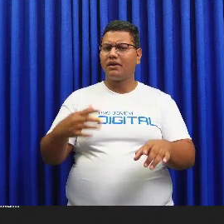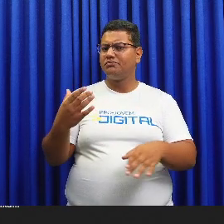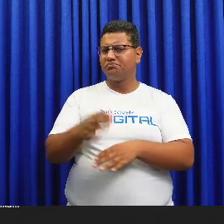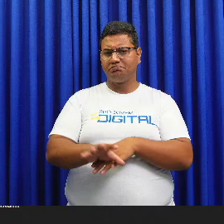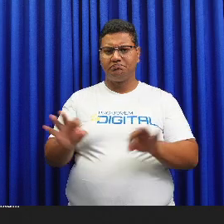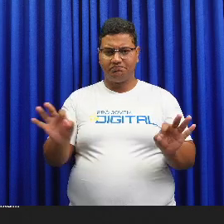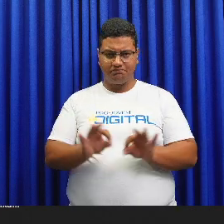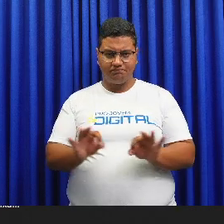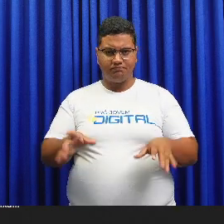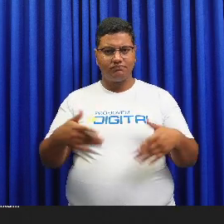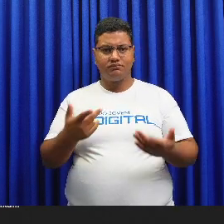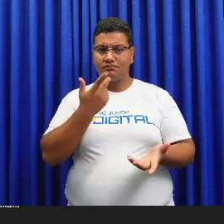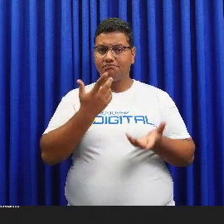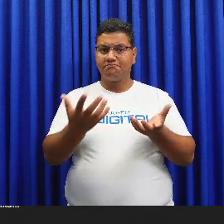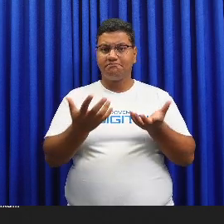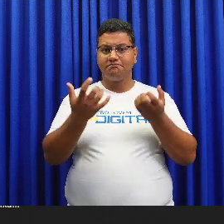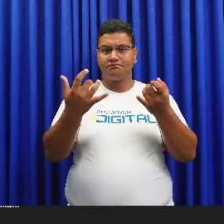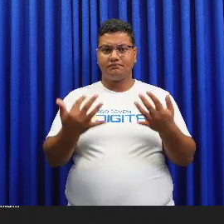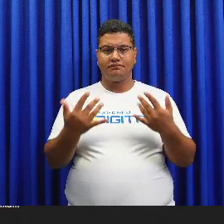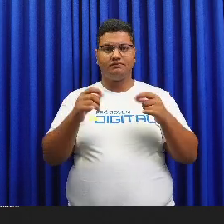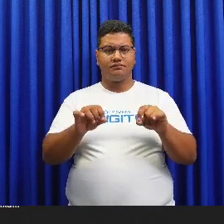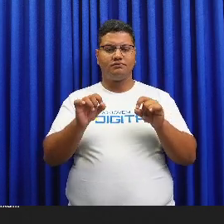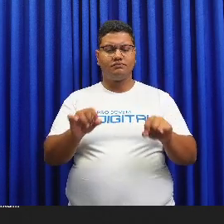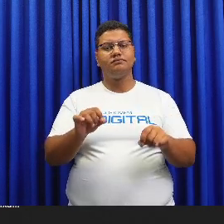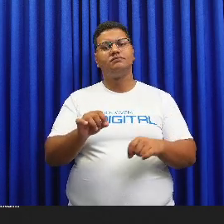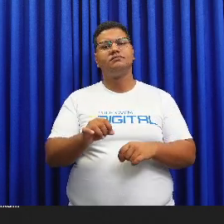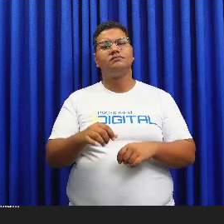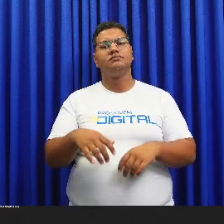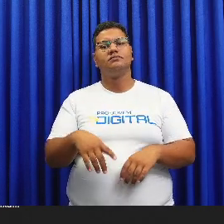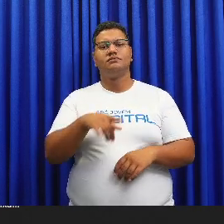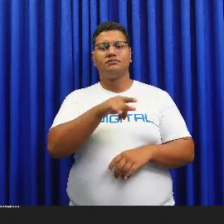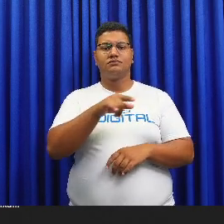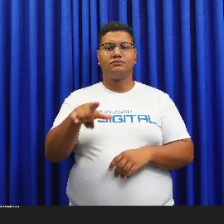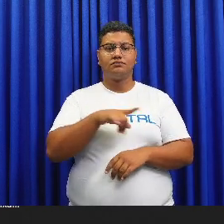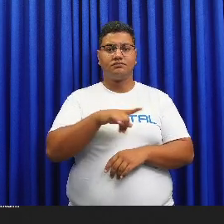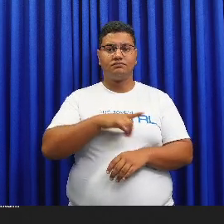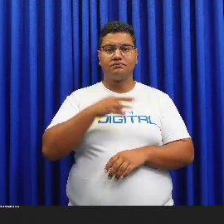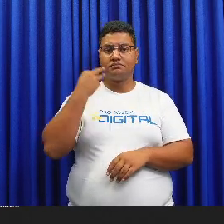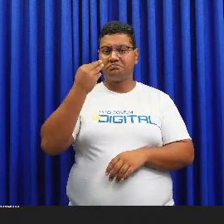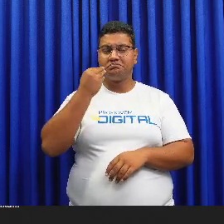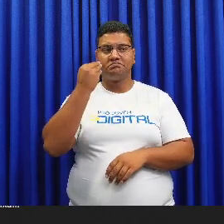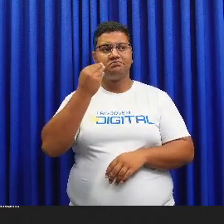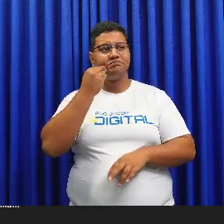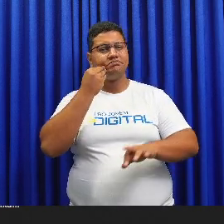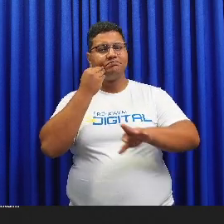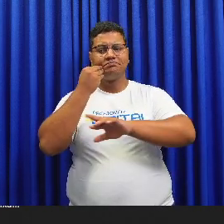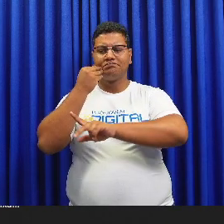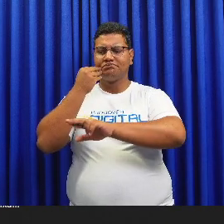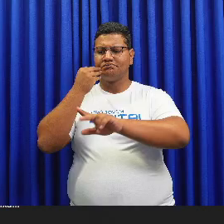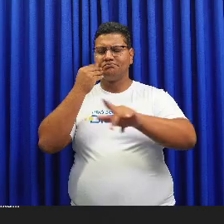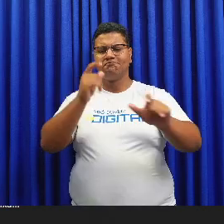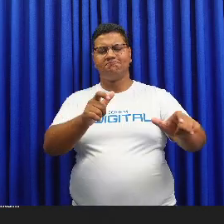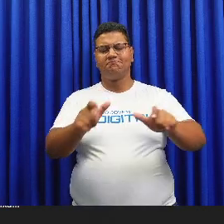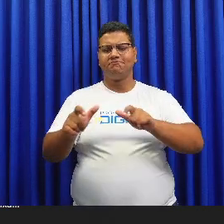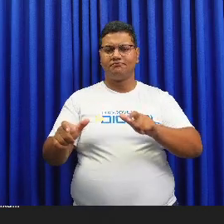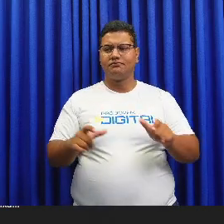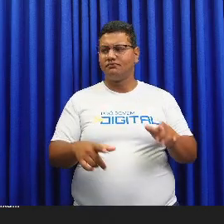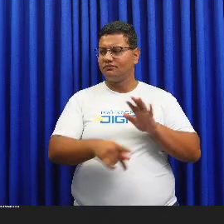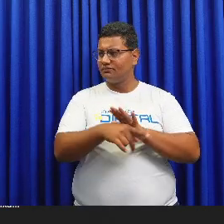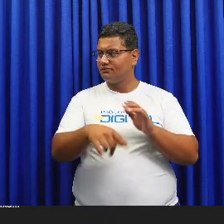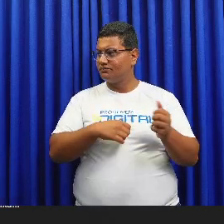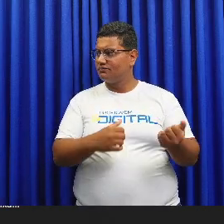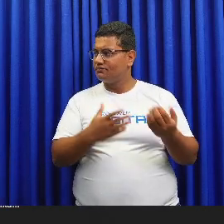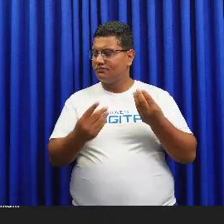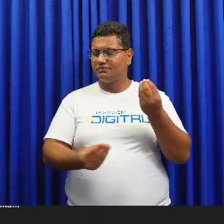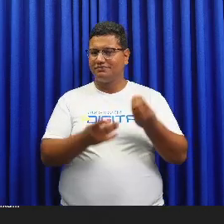coloquei. Mas o que eu quero te falar com isso é o seguinte: quando você vai tendo muita experiência em vários lugares, isso pode mostrar para o seu